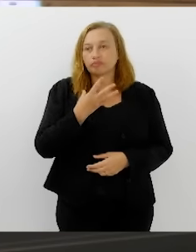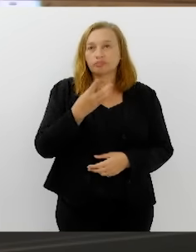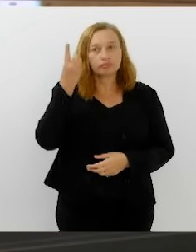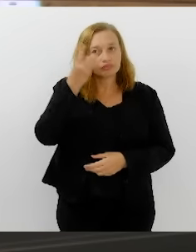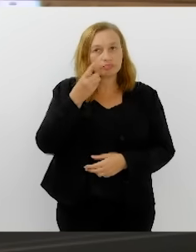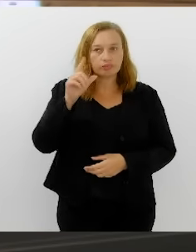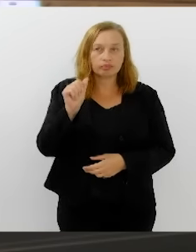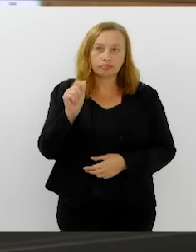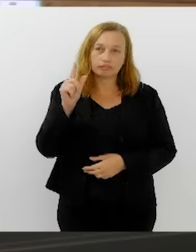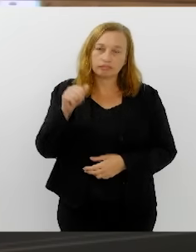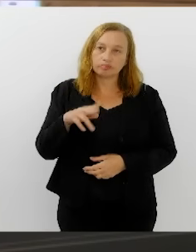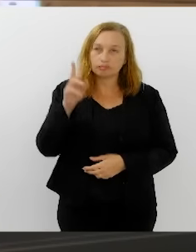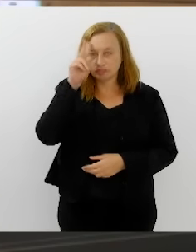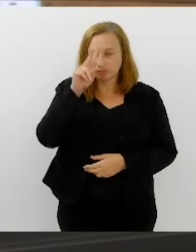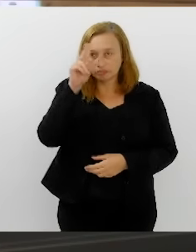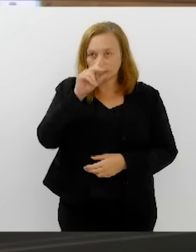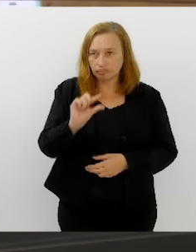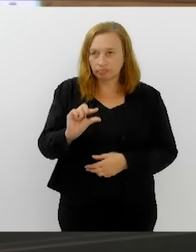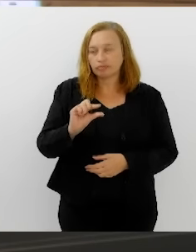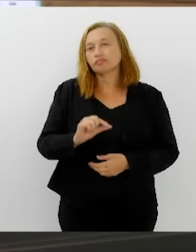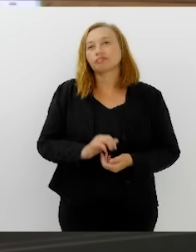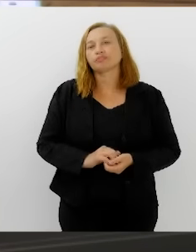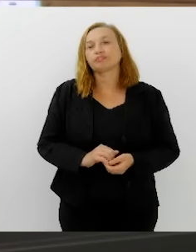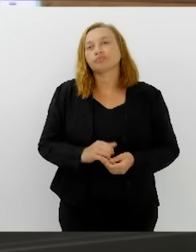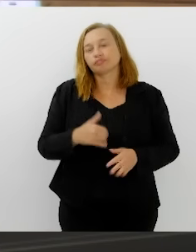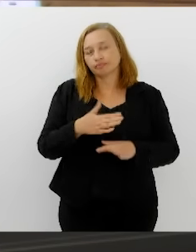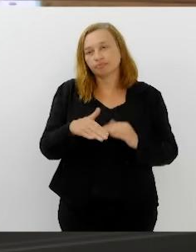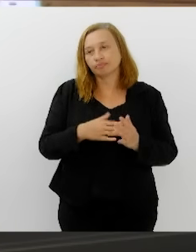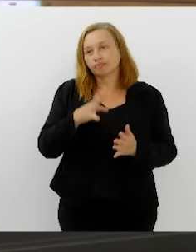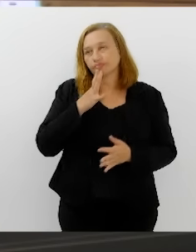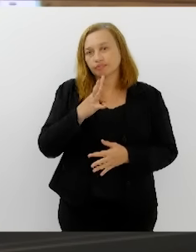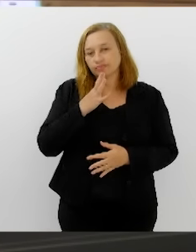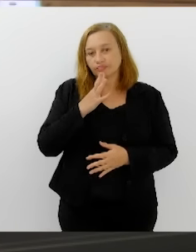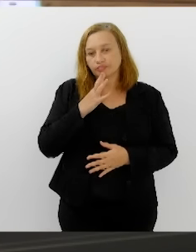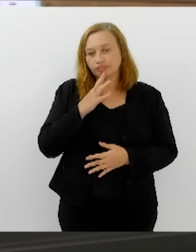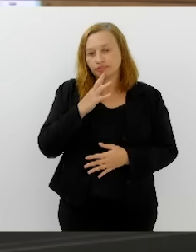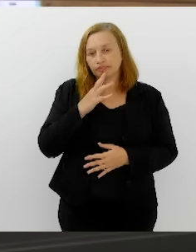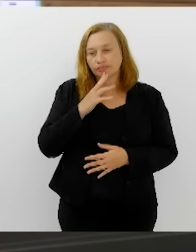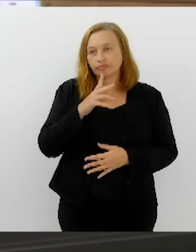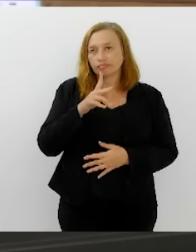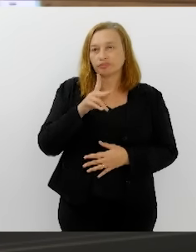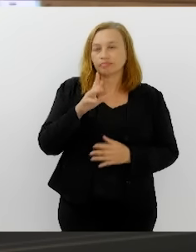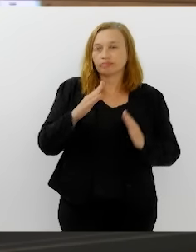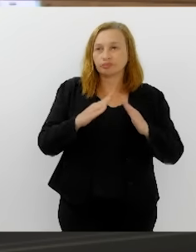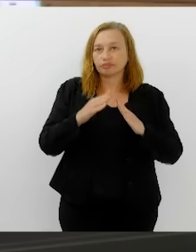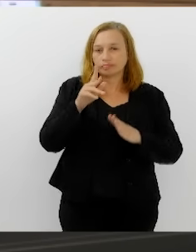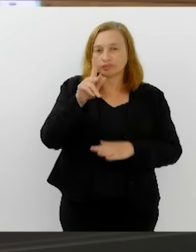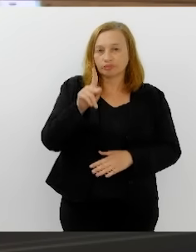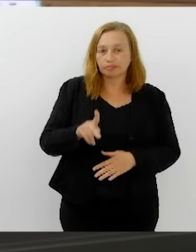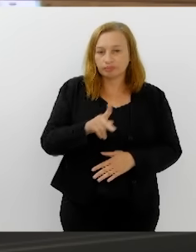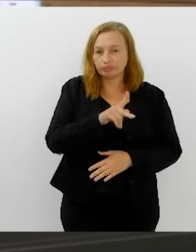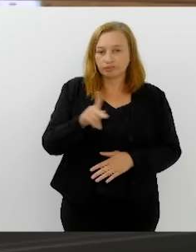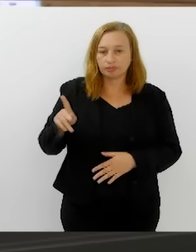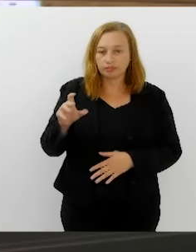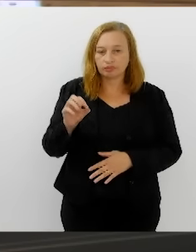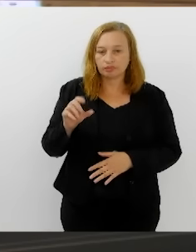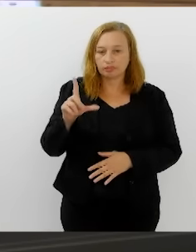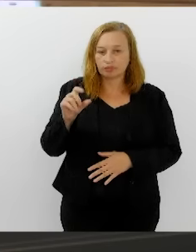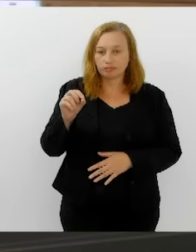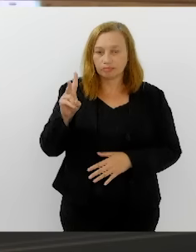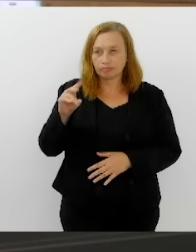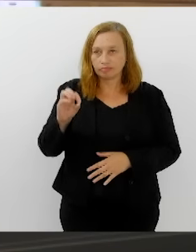pequena história, que aqueles que conhecem, a casa do Padre Olavo tem uma chegadinha, uma sala pequena,